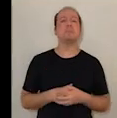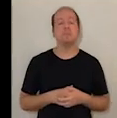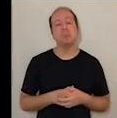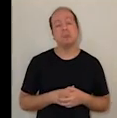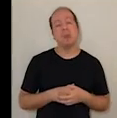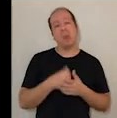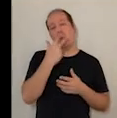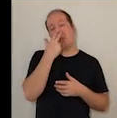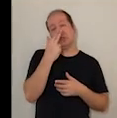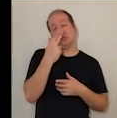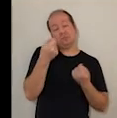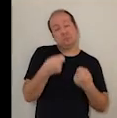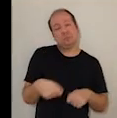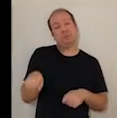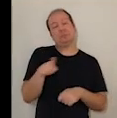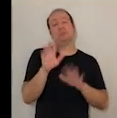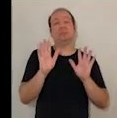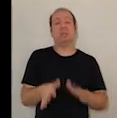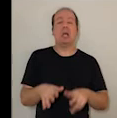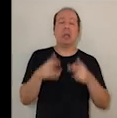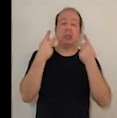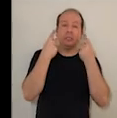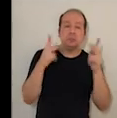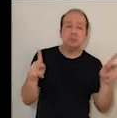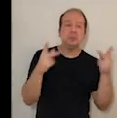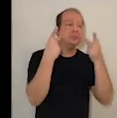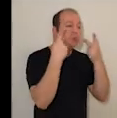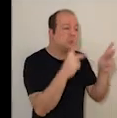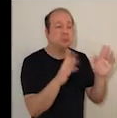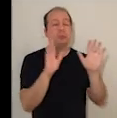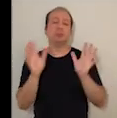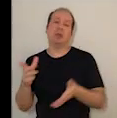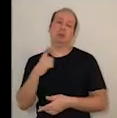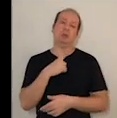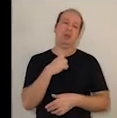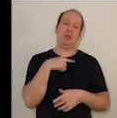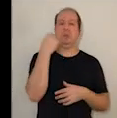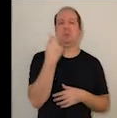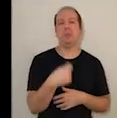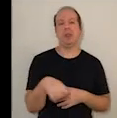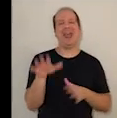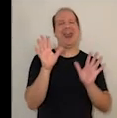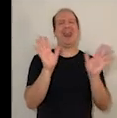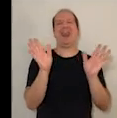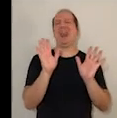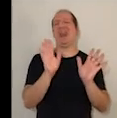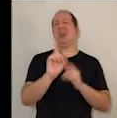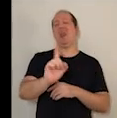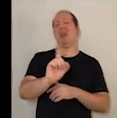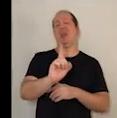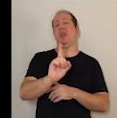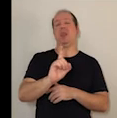ir. Ainda acho que não é necessário, né? Já temos 2 testemunhas, 2 venezianos idôneos, de reputação